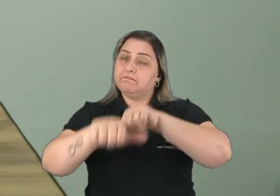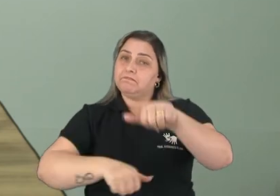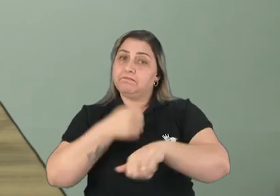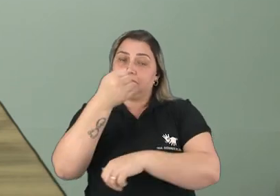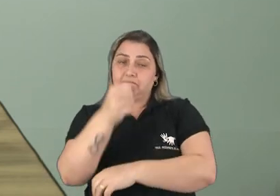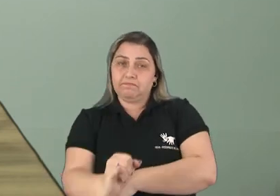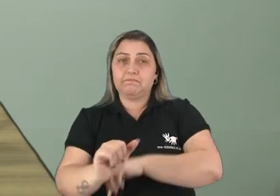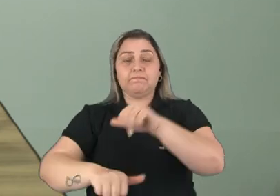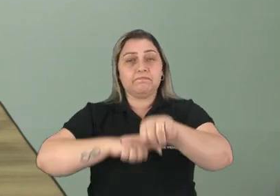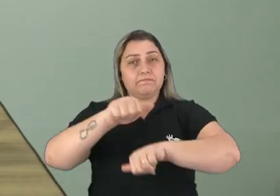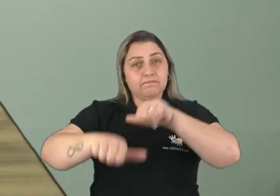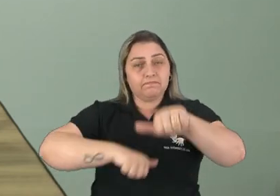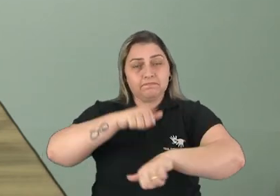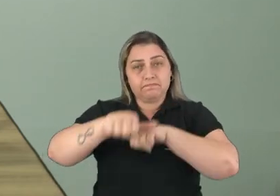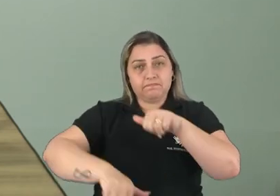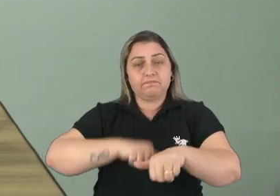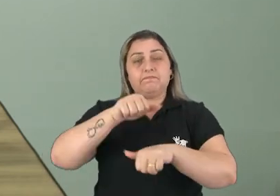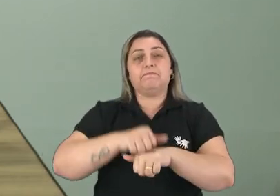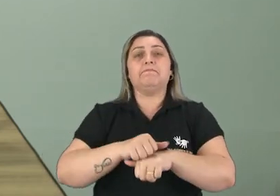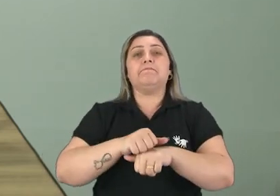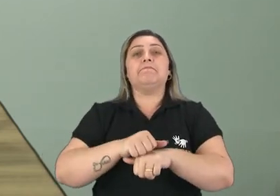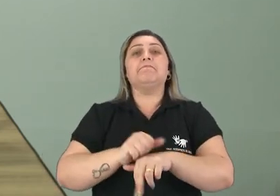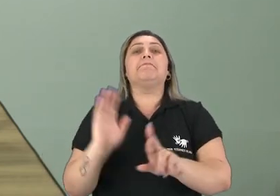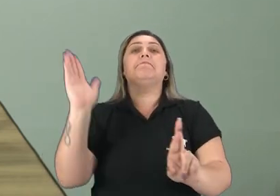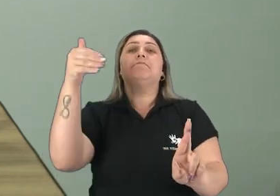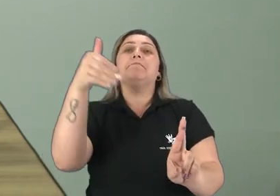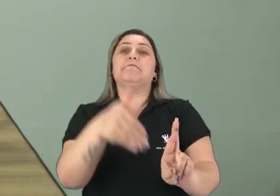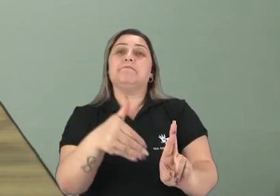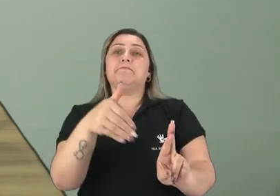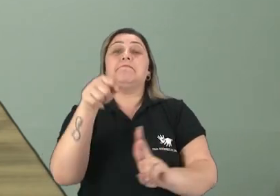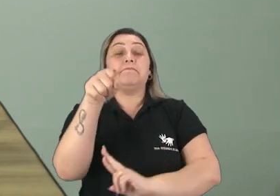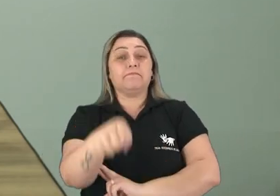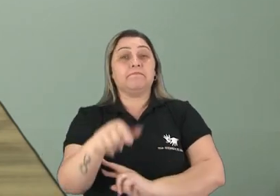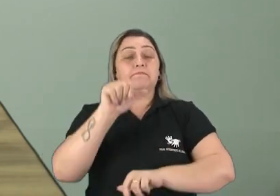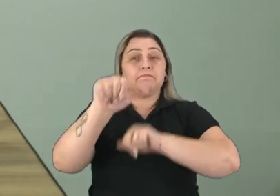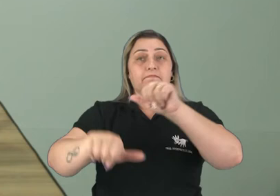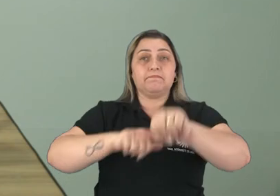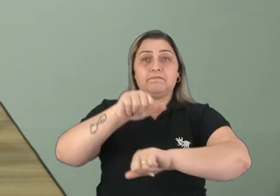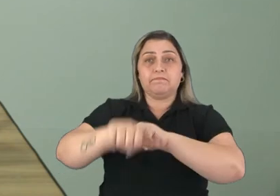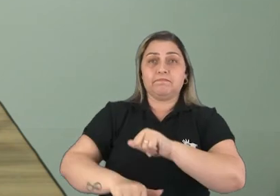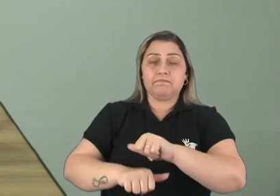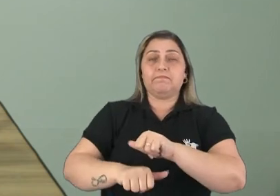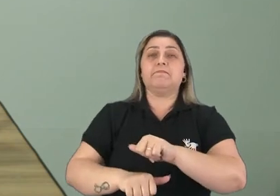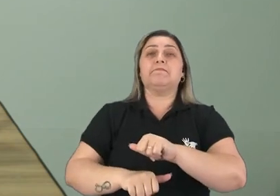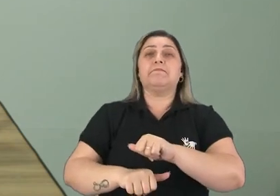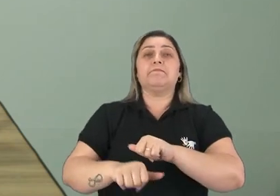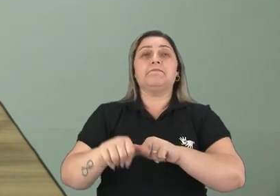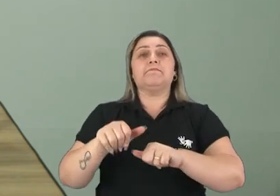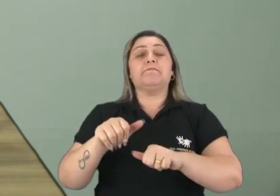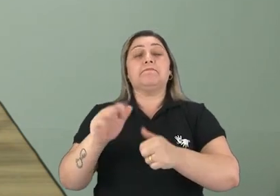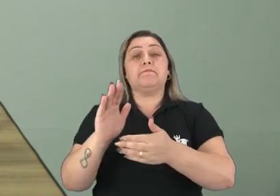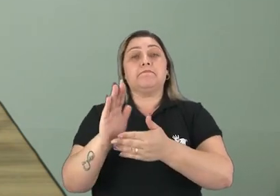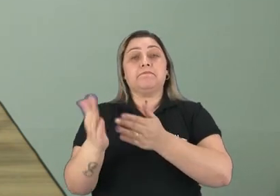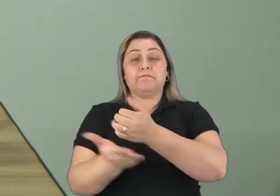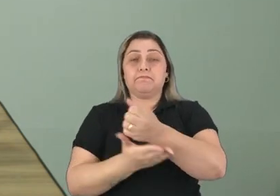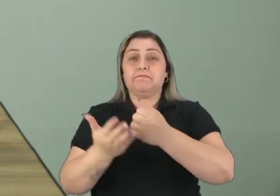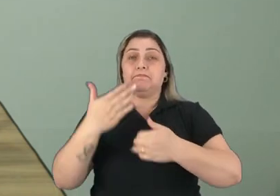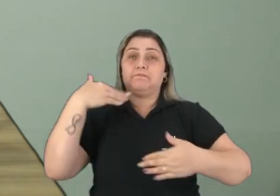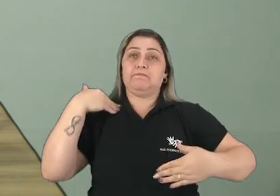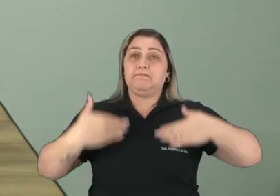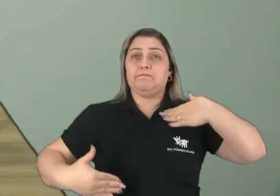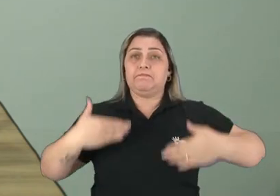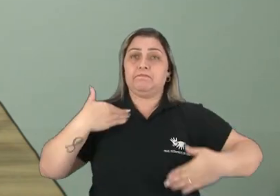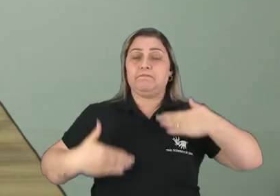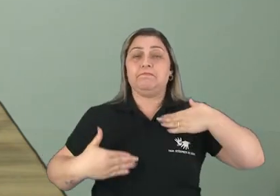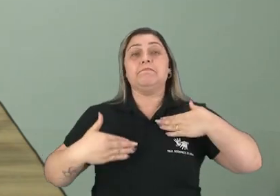Se você mudar, pegar um ponto de referência e você mudar a direção baseada pelo seu corpo ou mesmo pelo corpo de